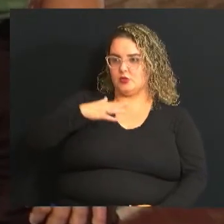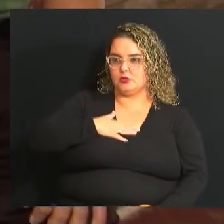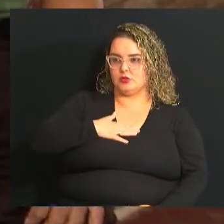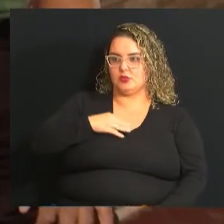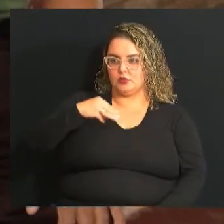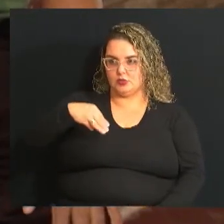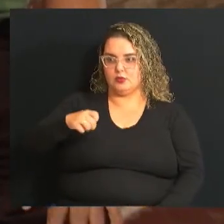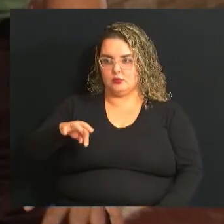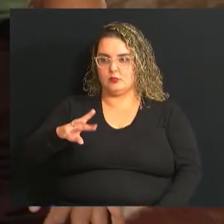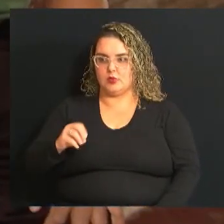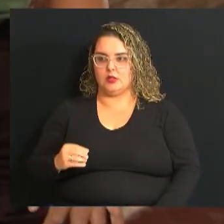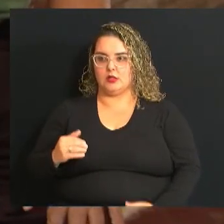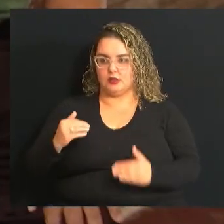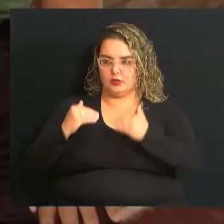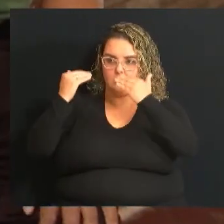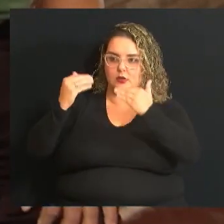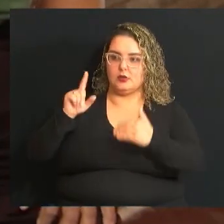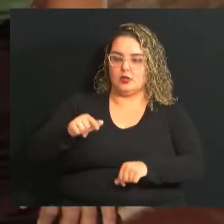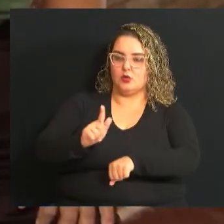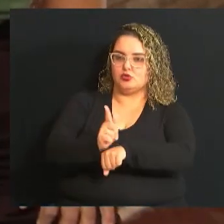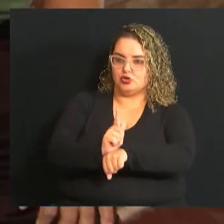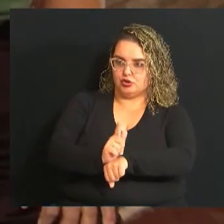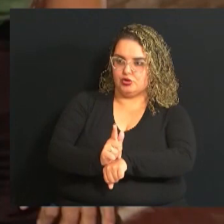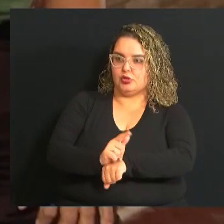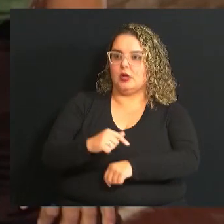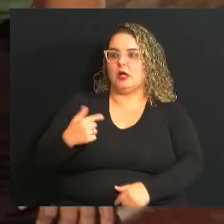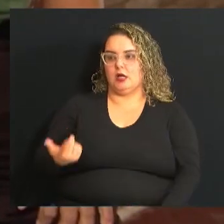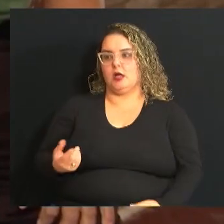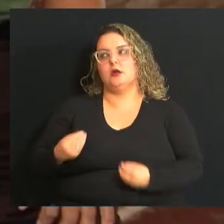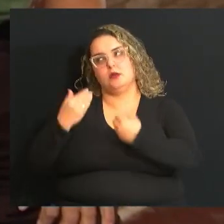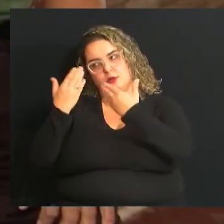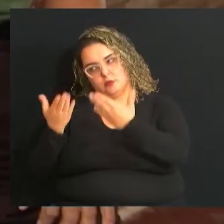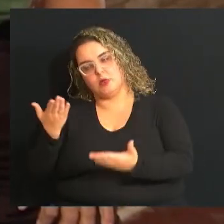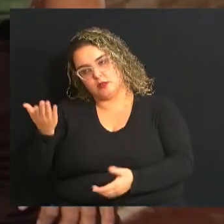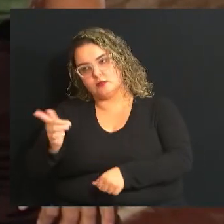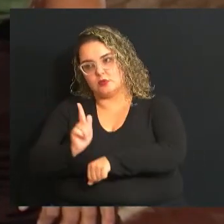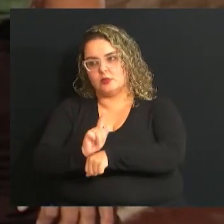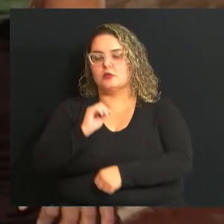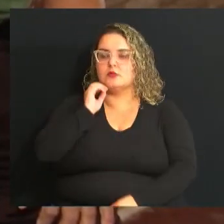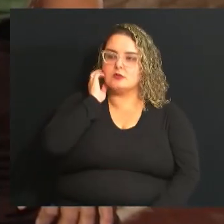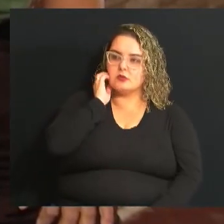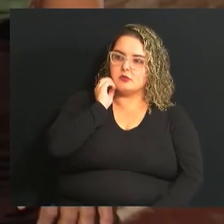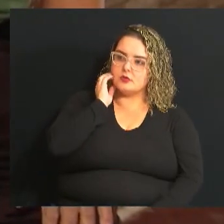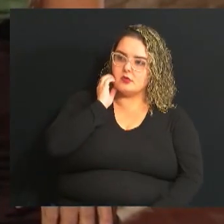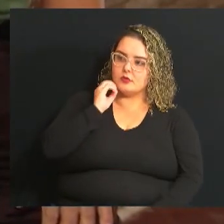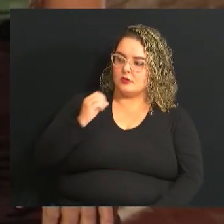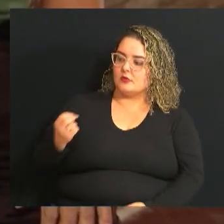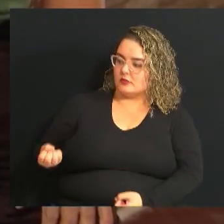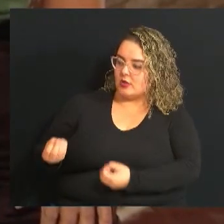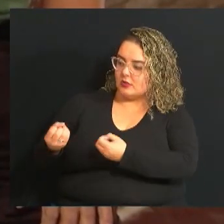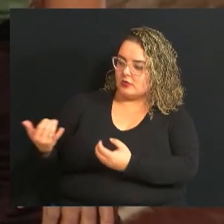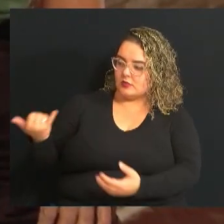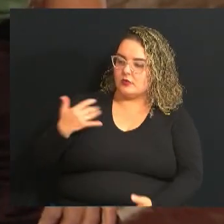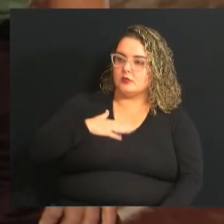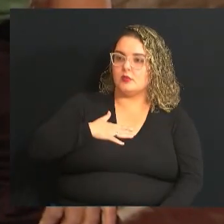desistir? Ir lá e cancelar e ter o dinheiro de volta, o estorno no cartão? E se for por Pix, como é que devolve esse dinheiro?